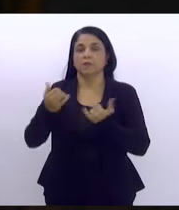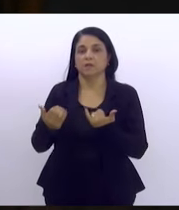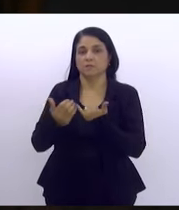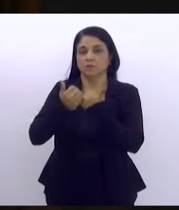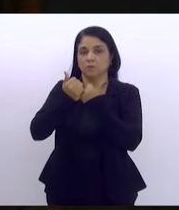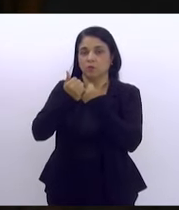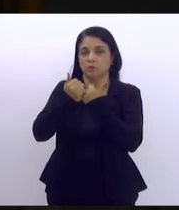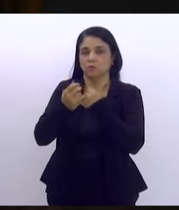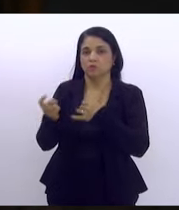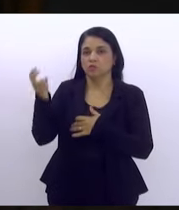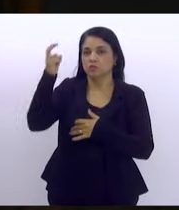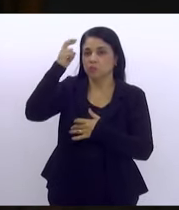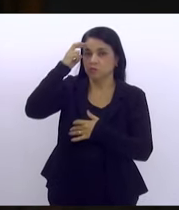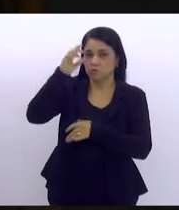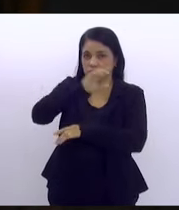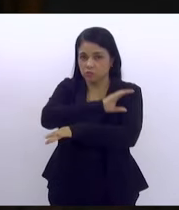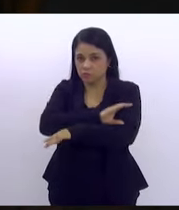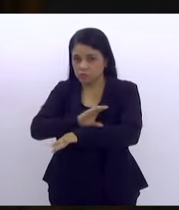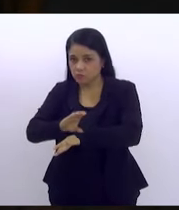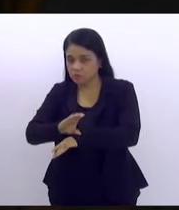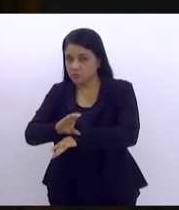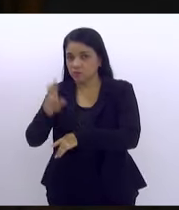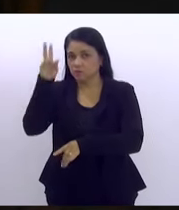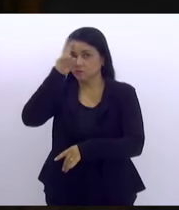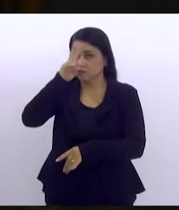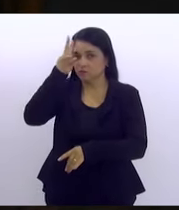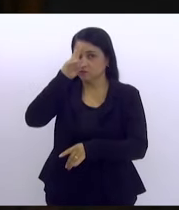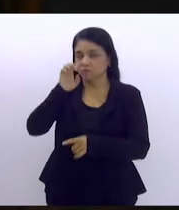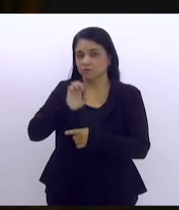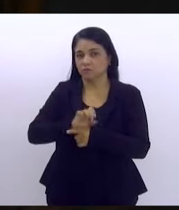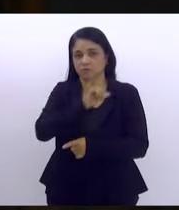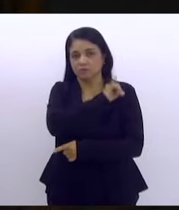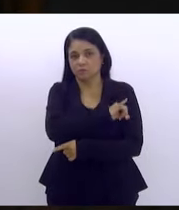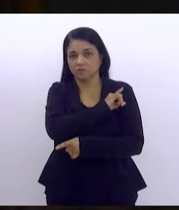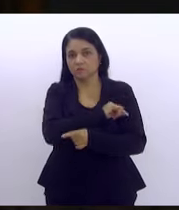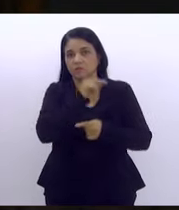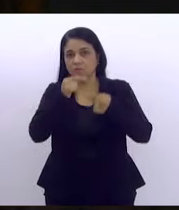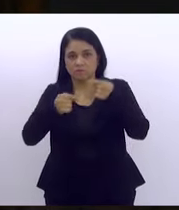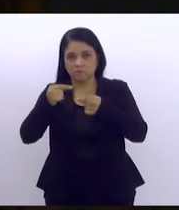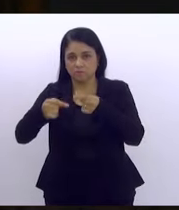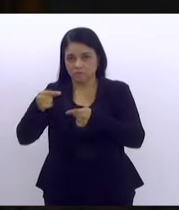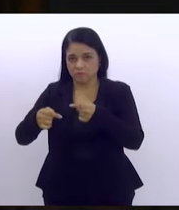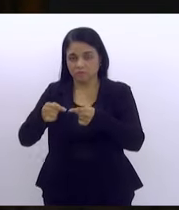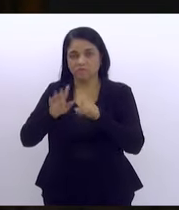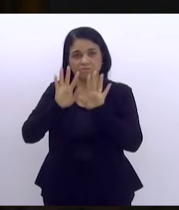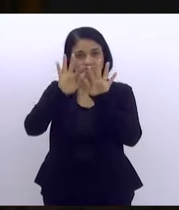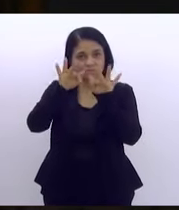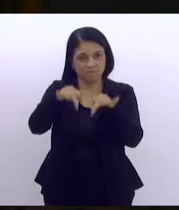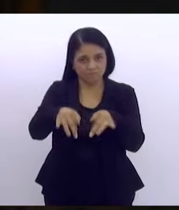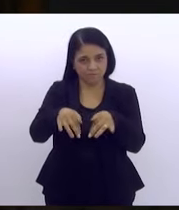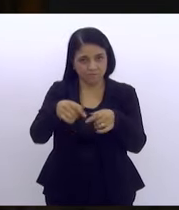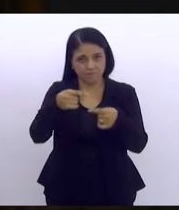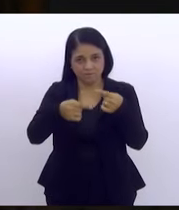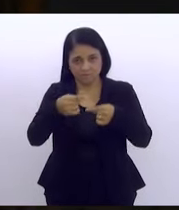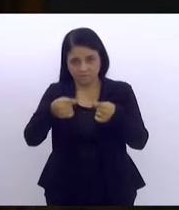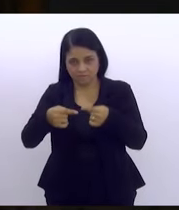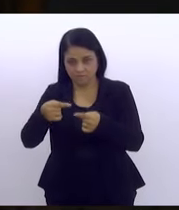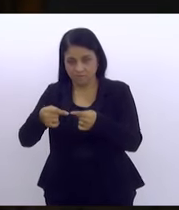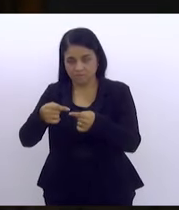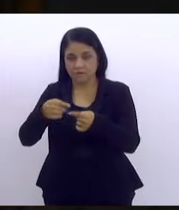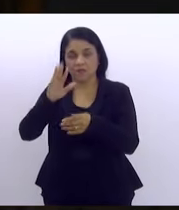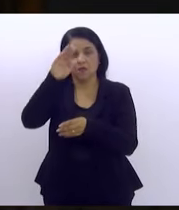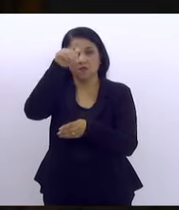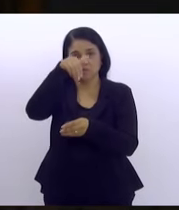e material do Estado do Rio de Janeiro. Em discussão, não havendo quem queira discutir, encerrada a